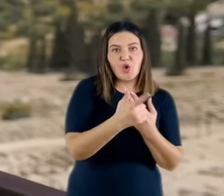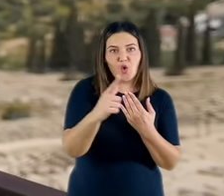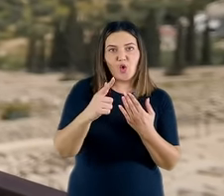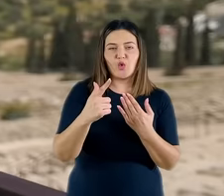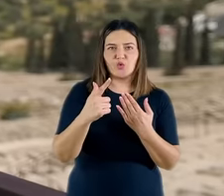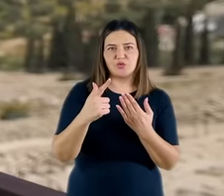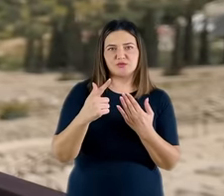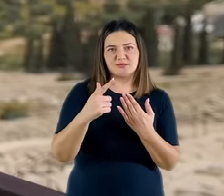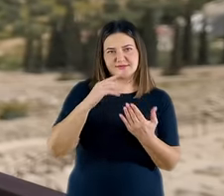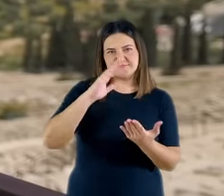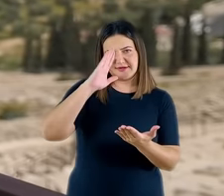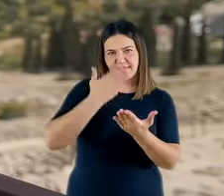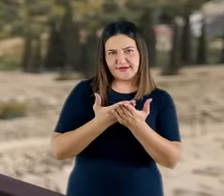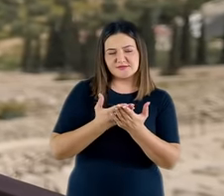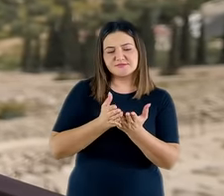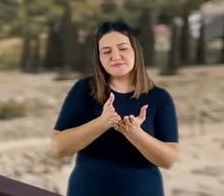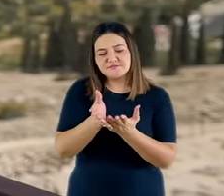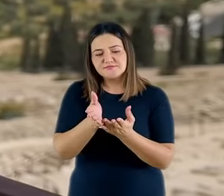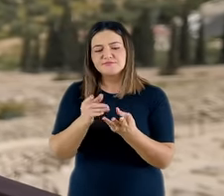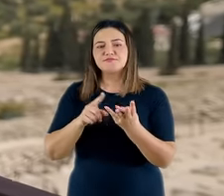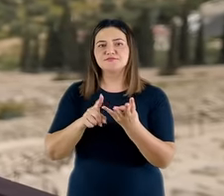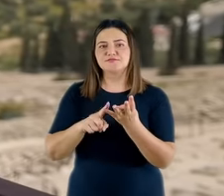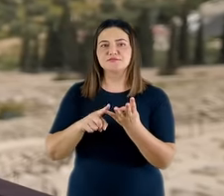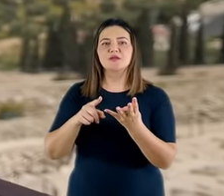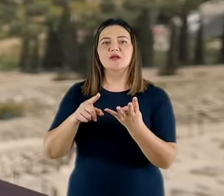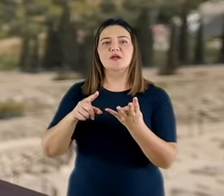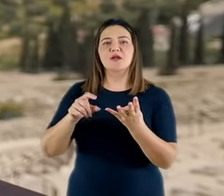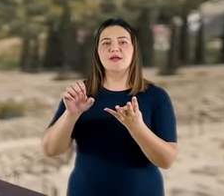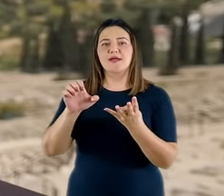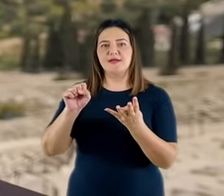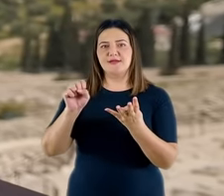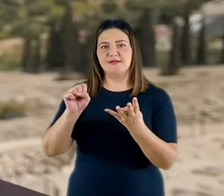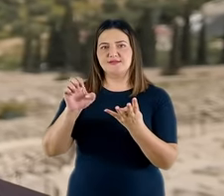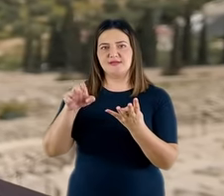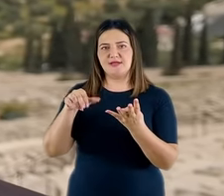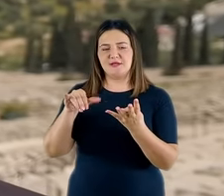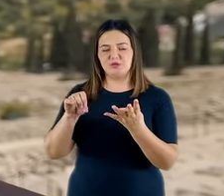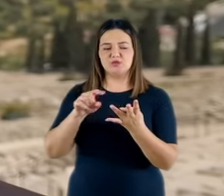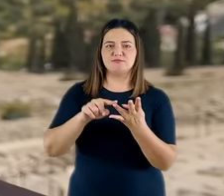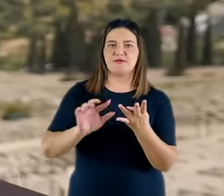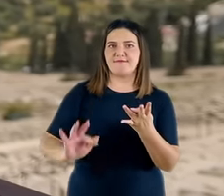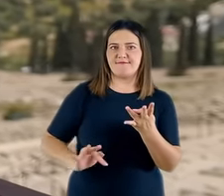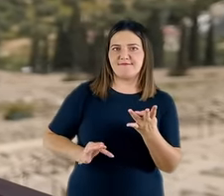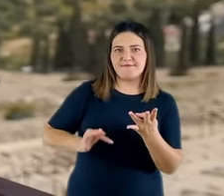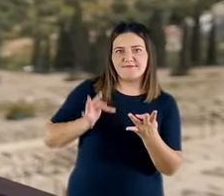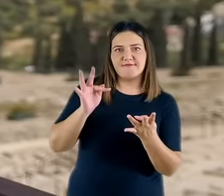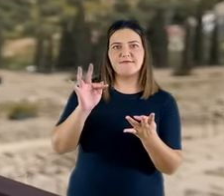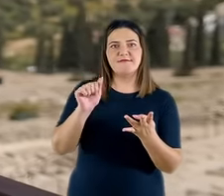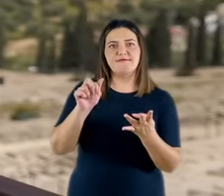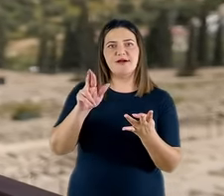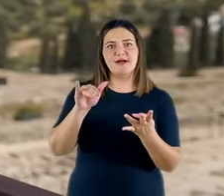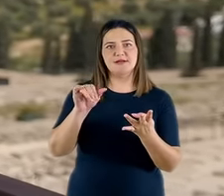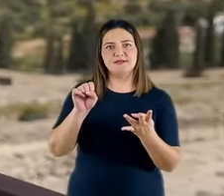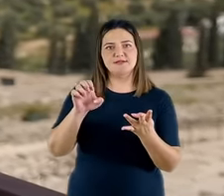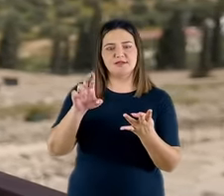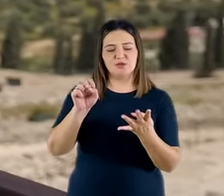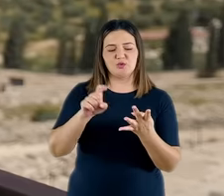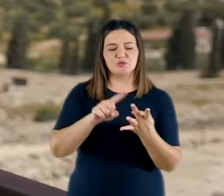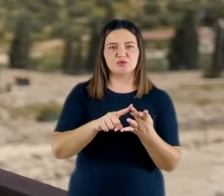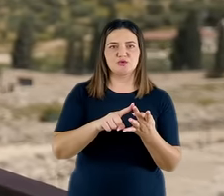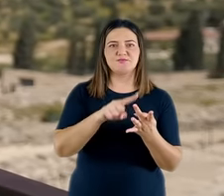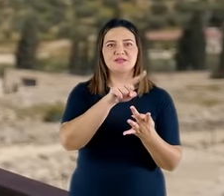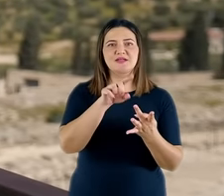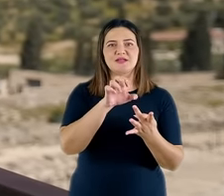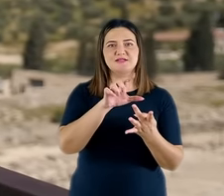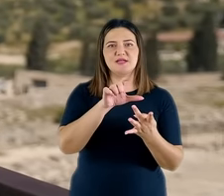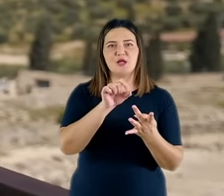Jesus ao lado dos fariseus, ao lado dos saduceus e também dos zelotas. A Bíblia não menciona os essênios em